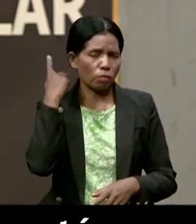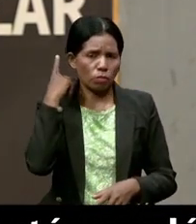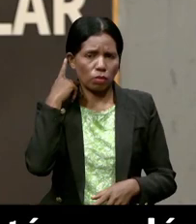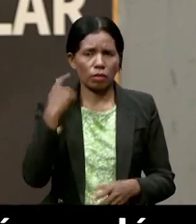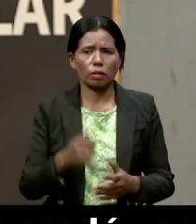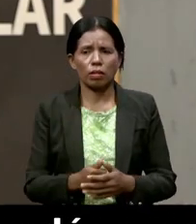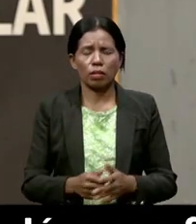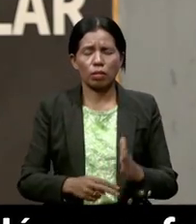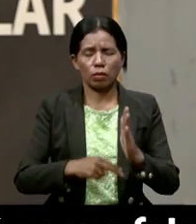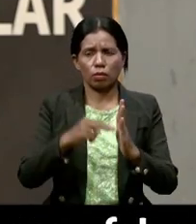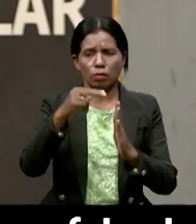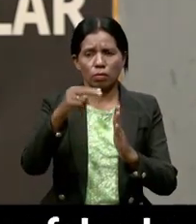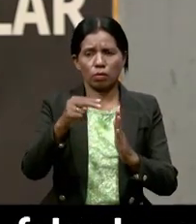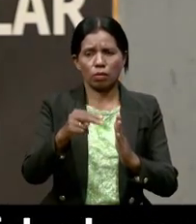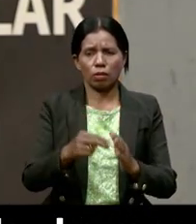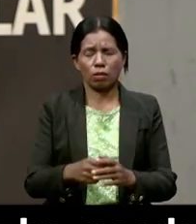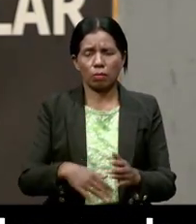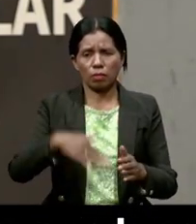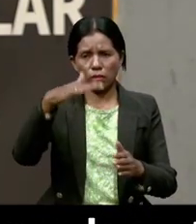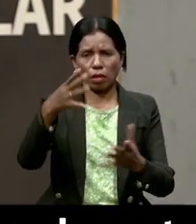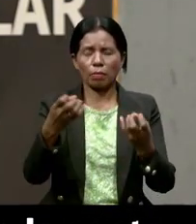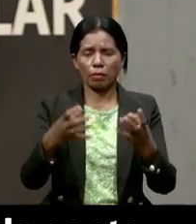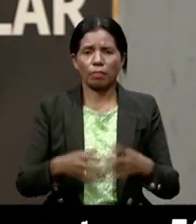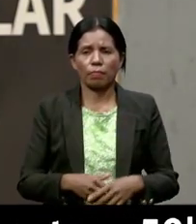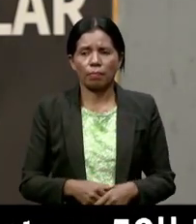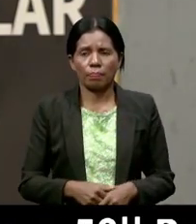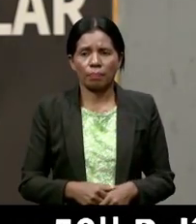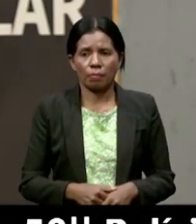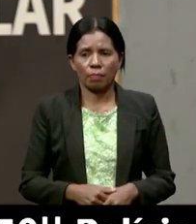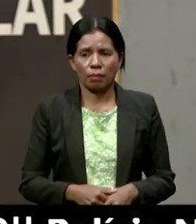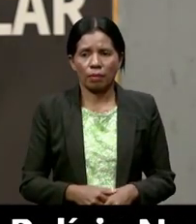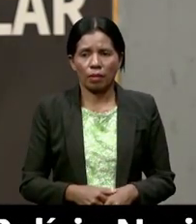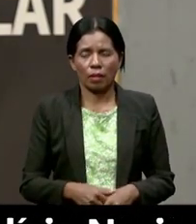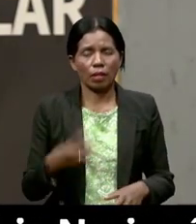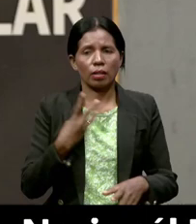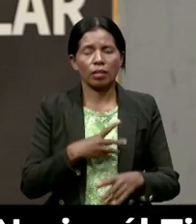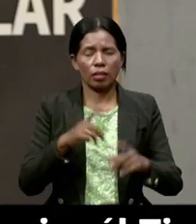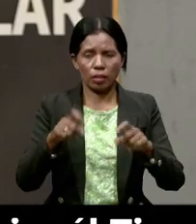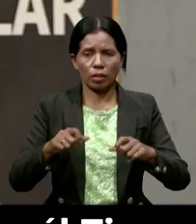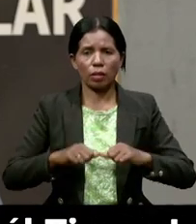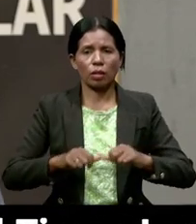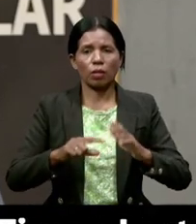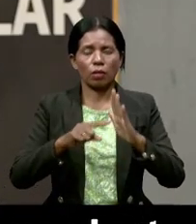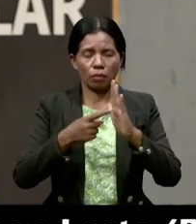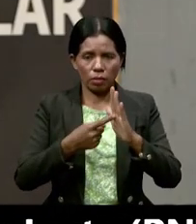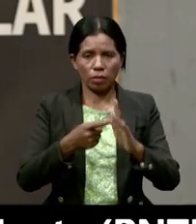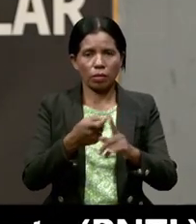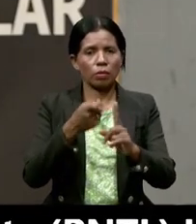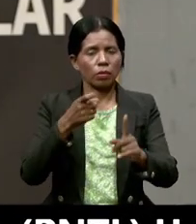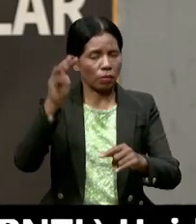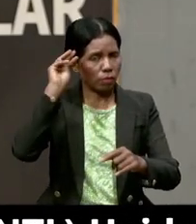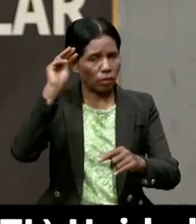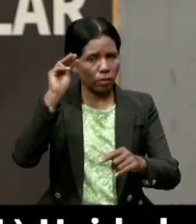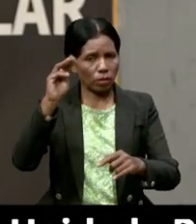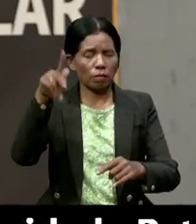nem número, nem quase que sai. Linha gráfica não sai. Então, ita tem que começar a russo Ministério da Saúde, sira nem mecanismo,